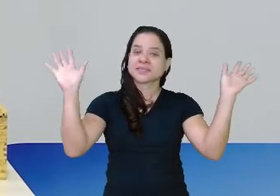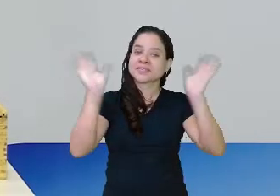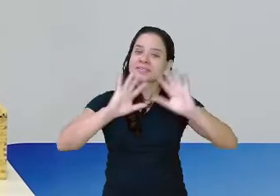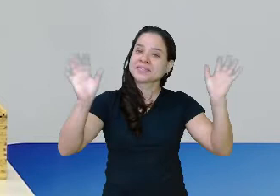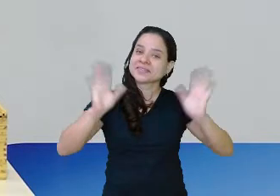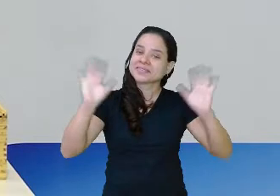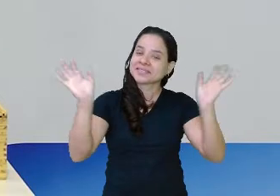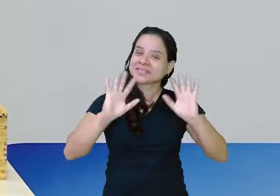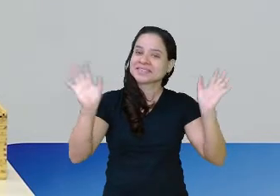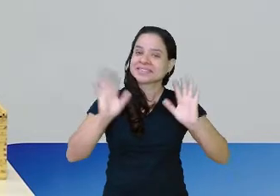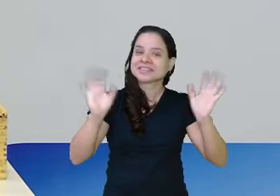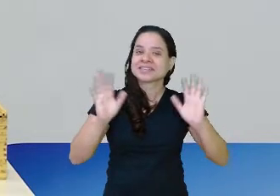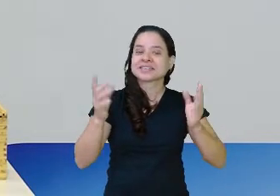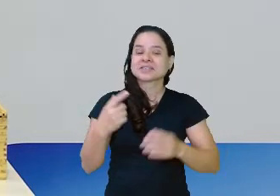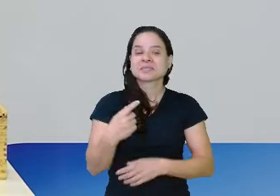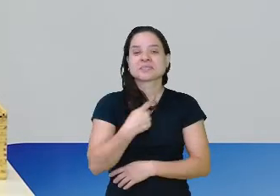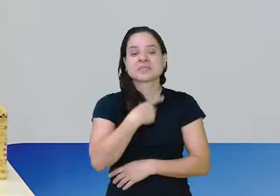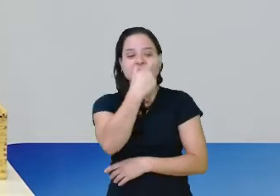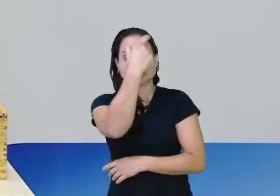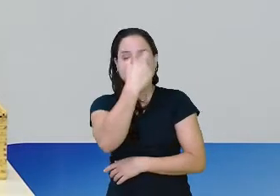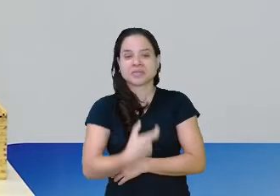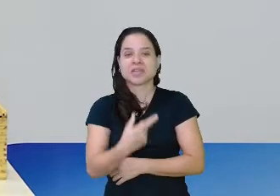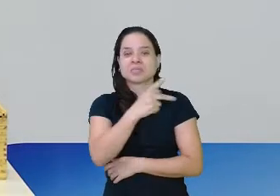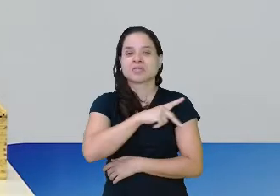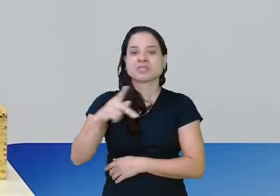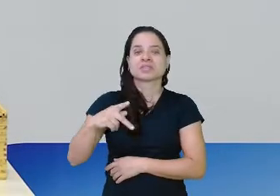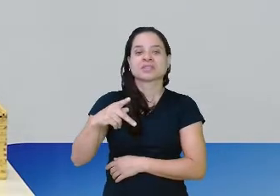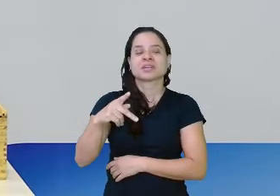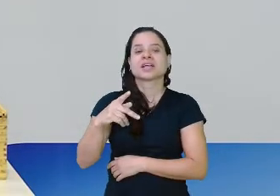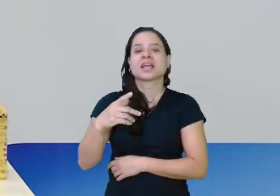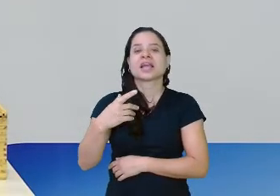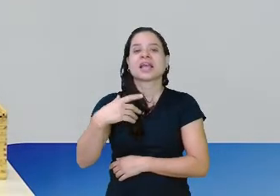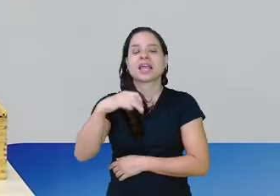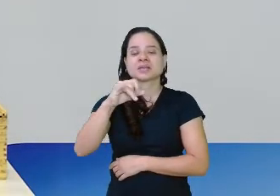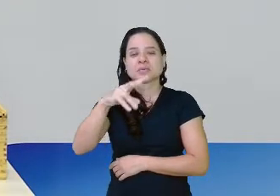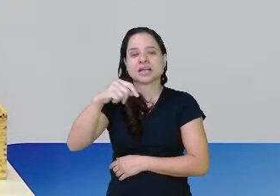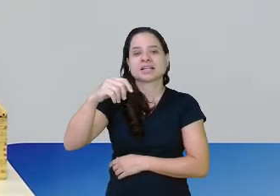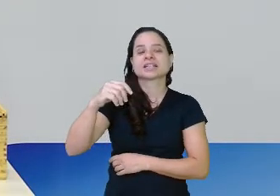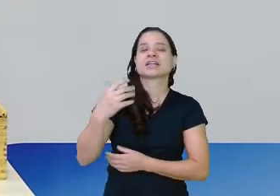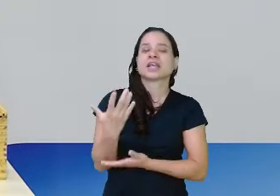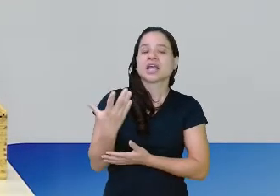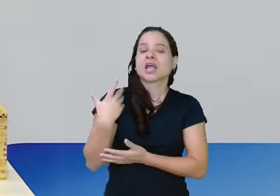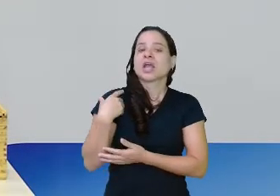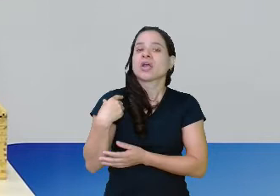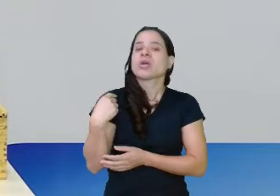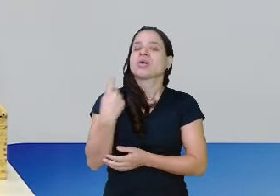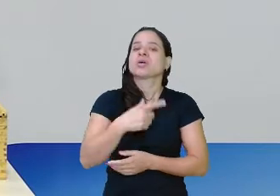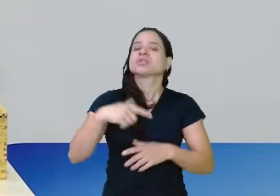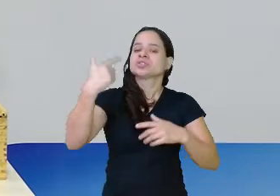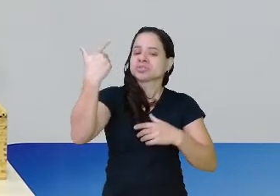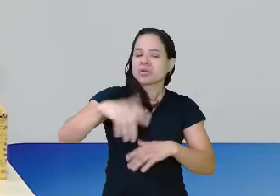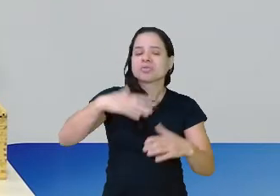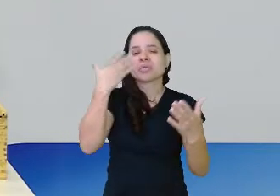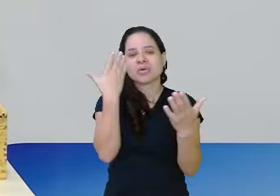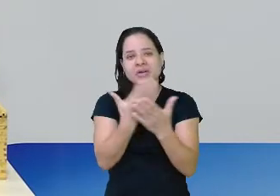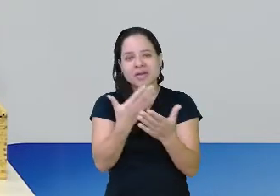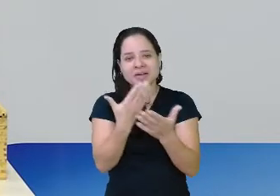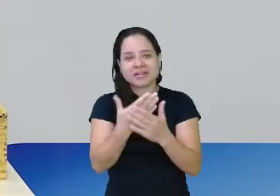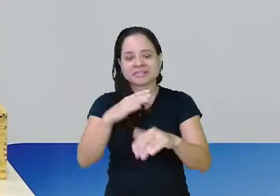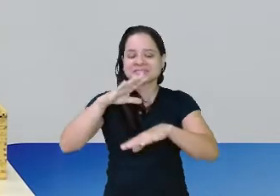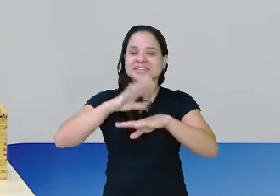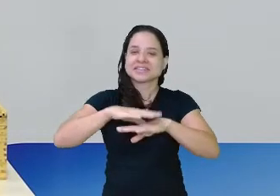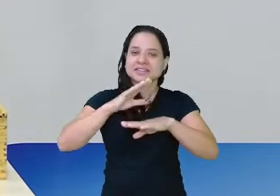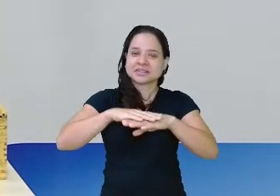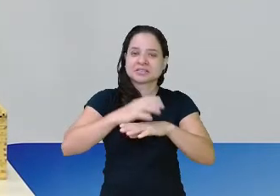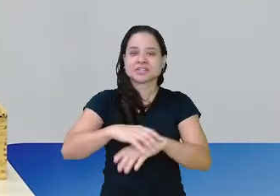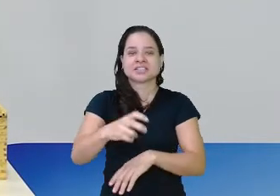Olá, pessoal! Eu sou a professora Kedma Santos e estou aqui para mais uma aula de matemática para